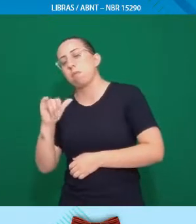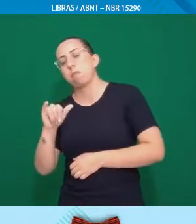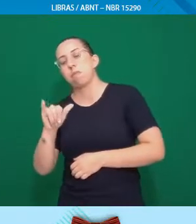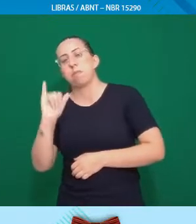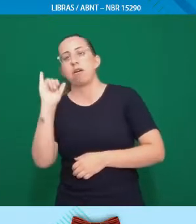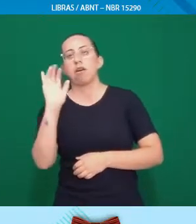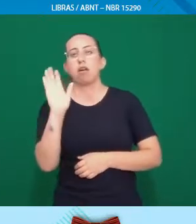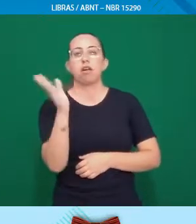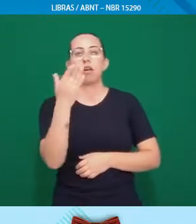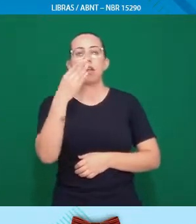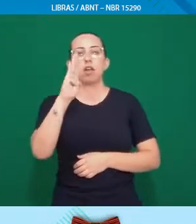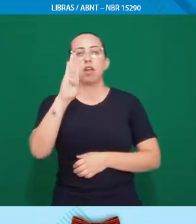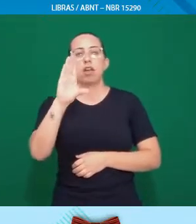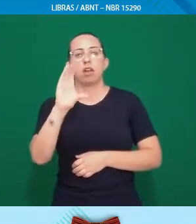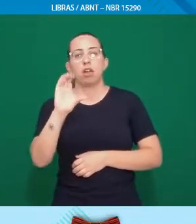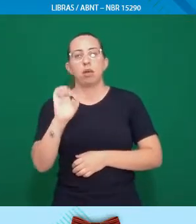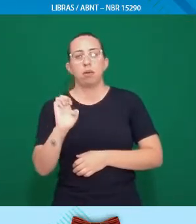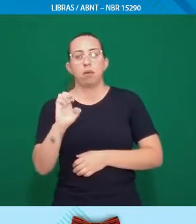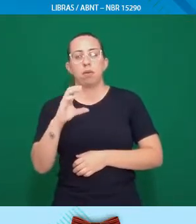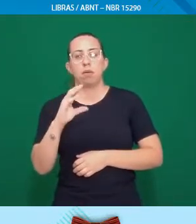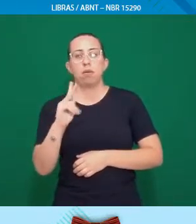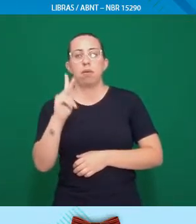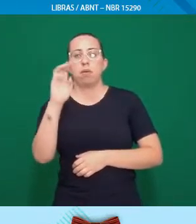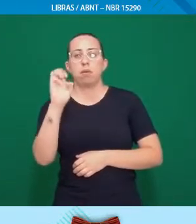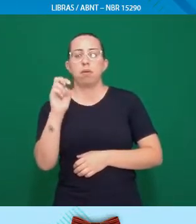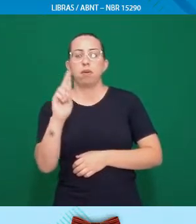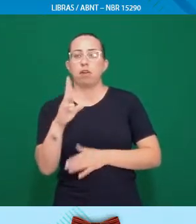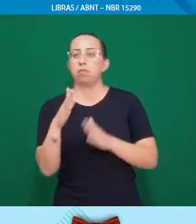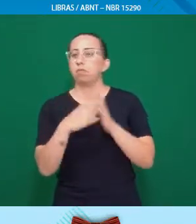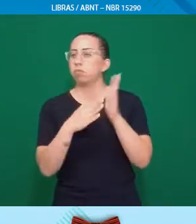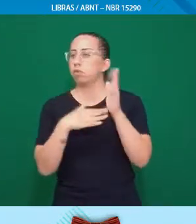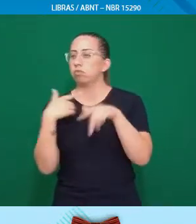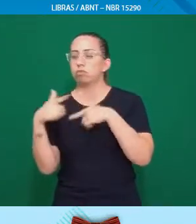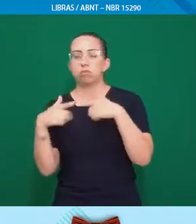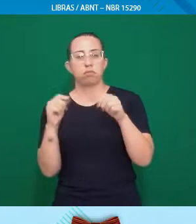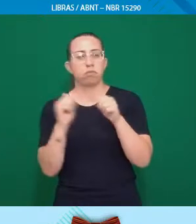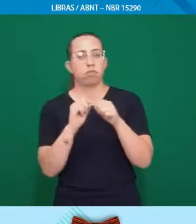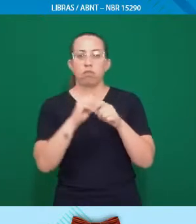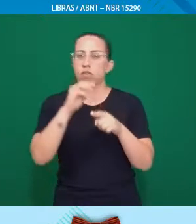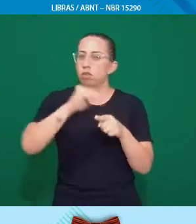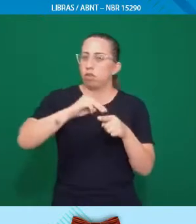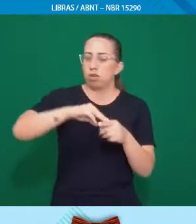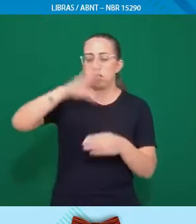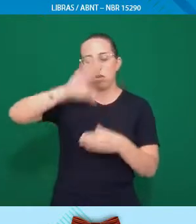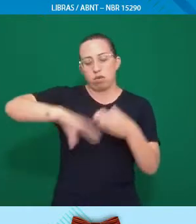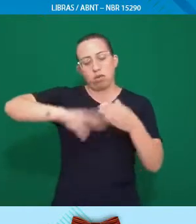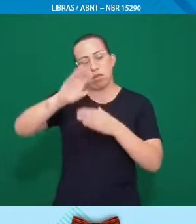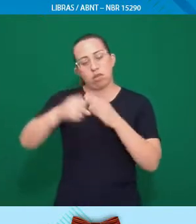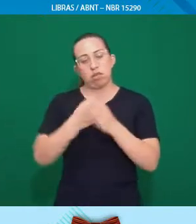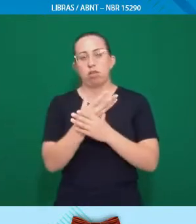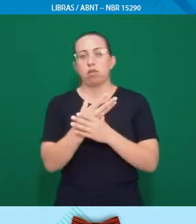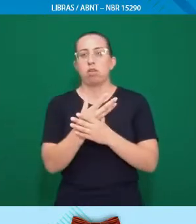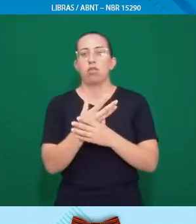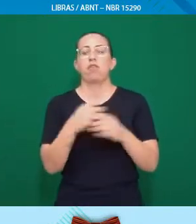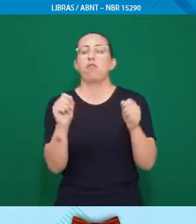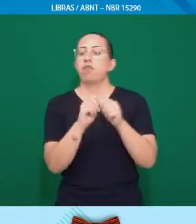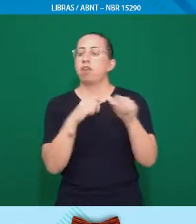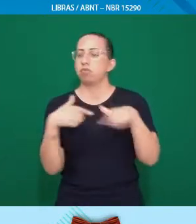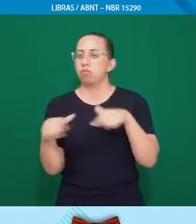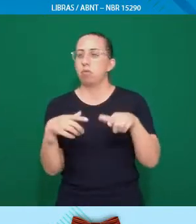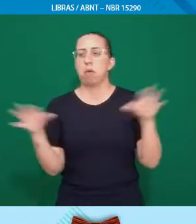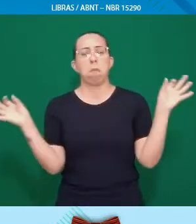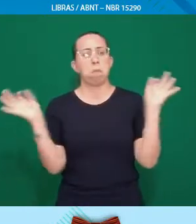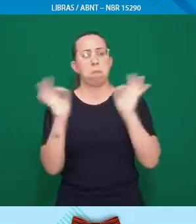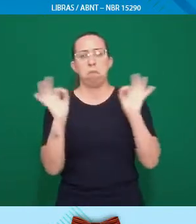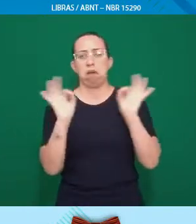desta parabenizar Maria Becker pelos relevantes serviços prestados ao nosso município principalmente pelo excelente trabalho que